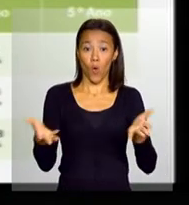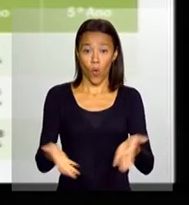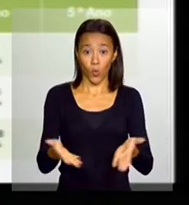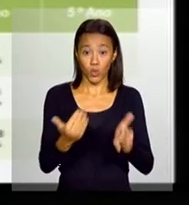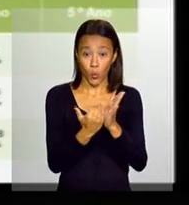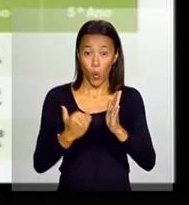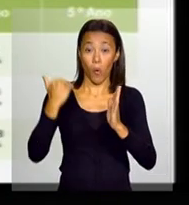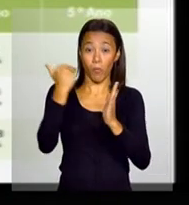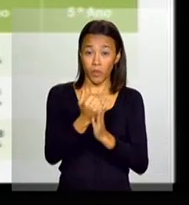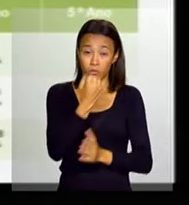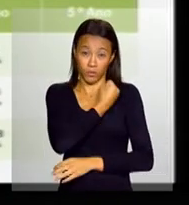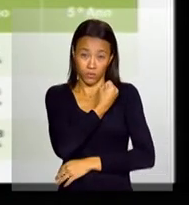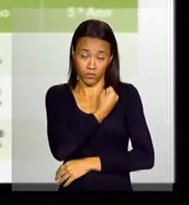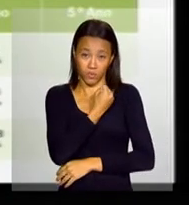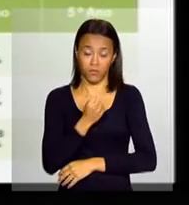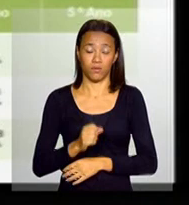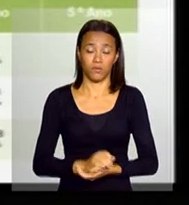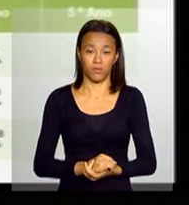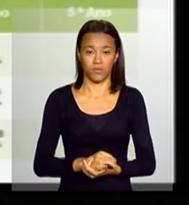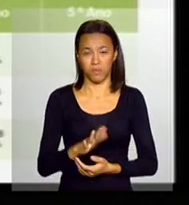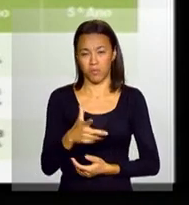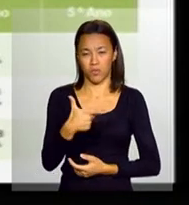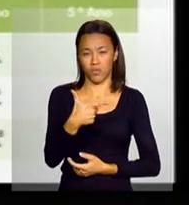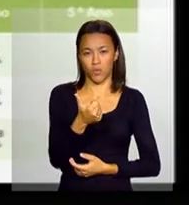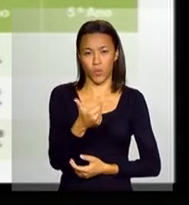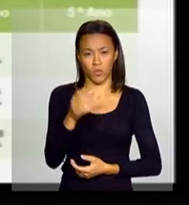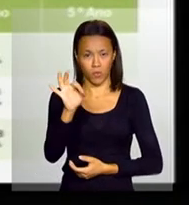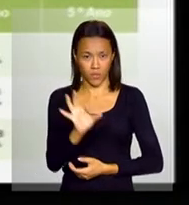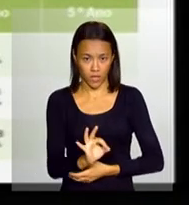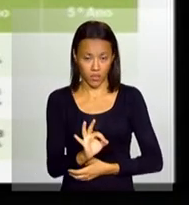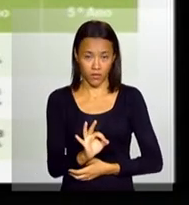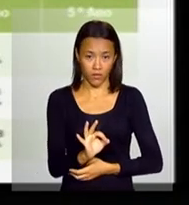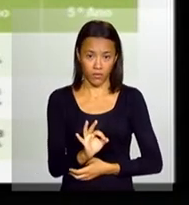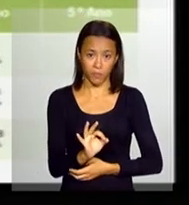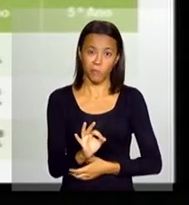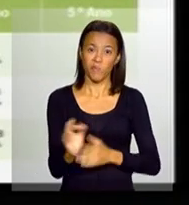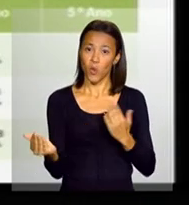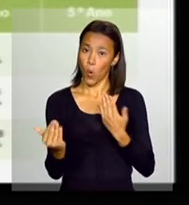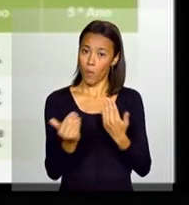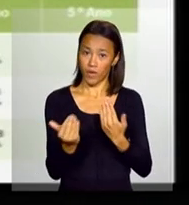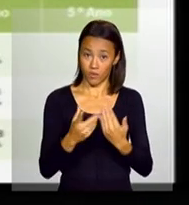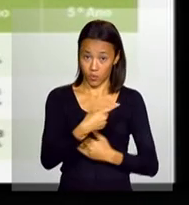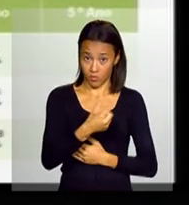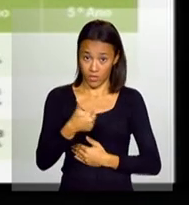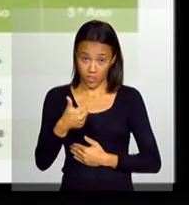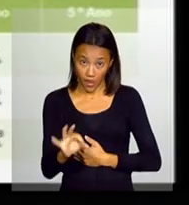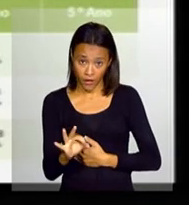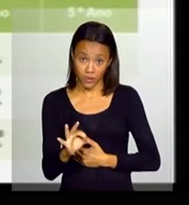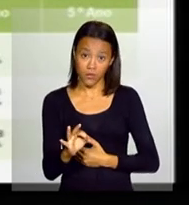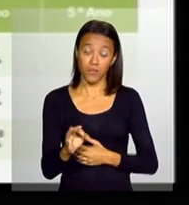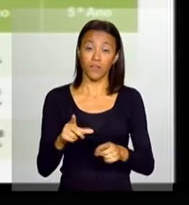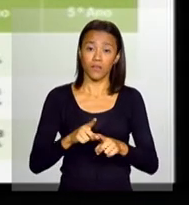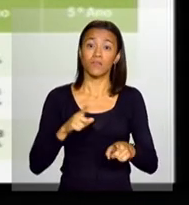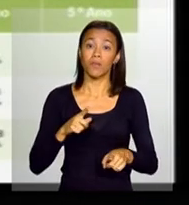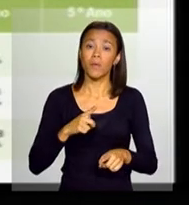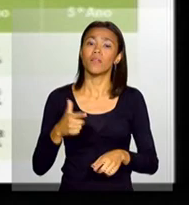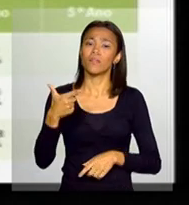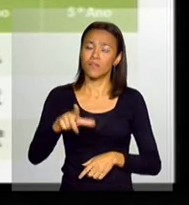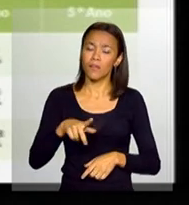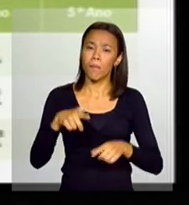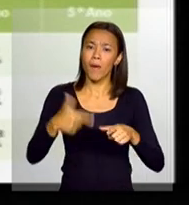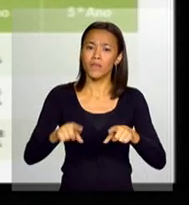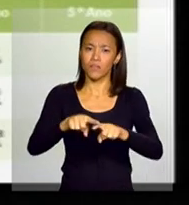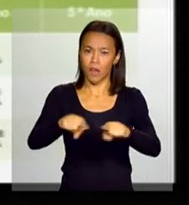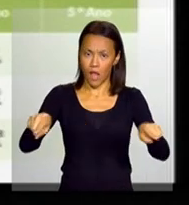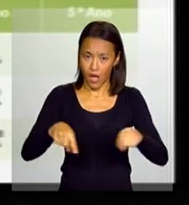aumento de 12% na safra de 2011 em relação a 2010, e a área com soja de novos desmatamentos, como